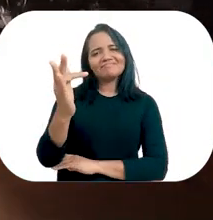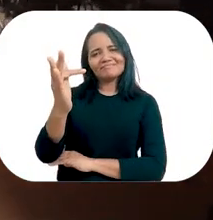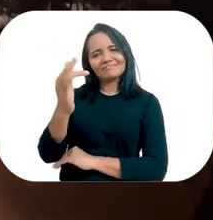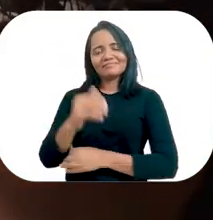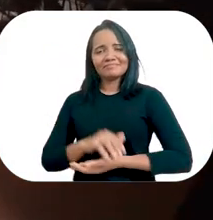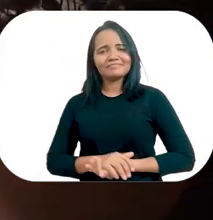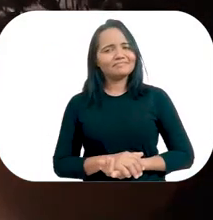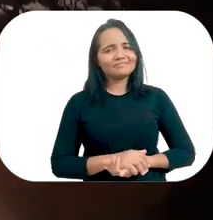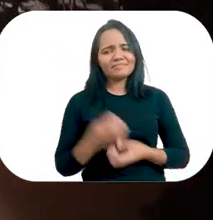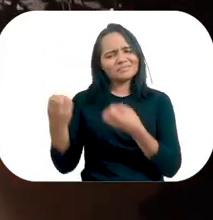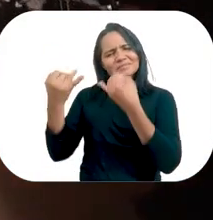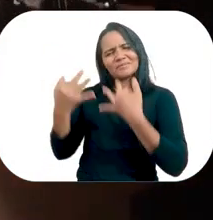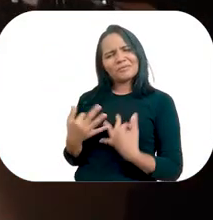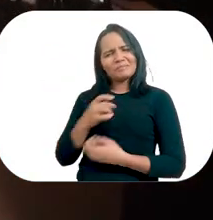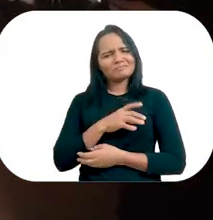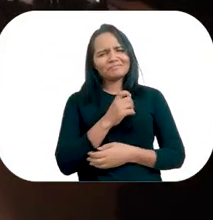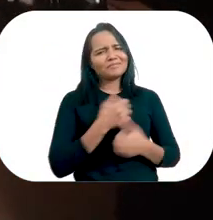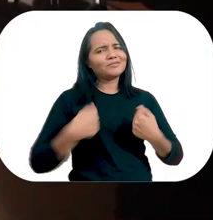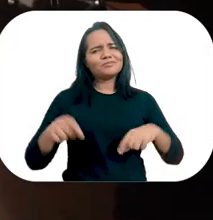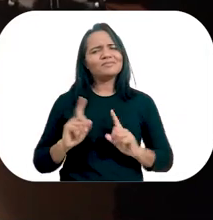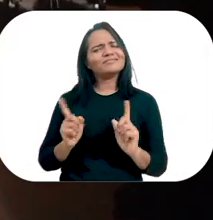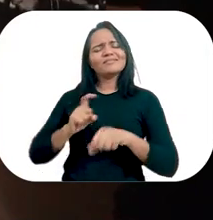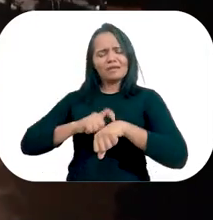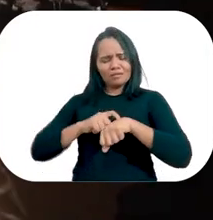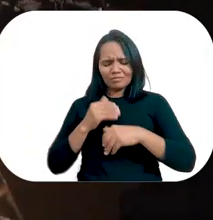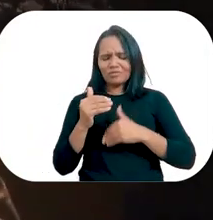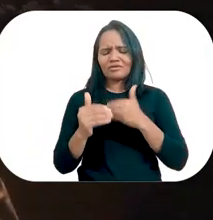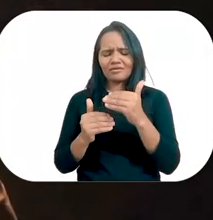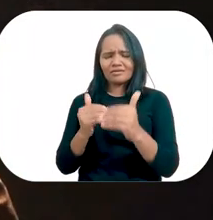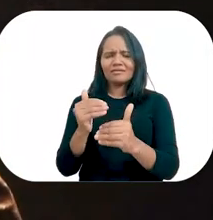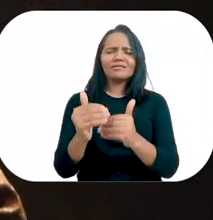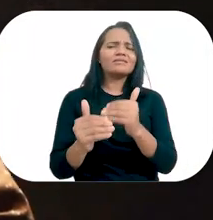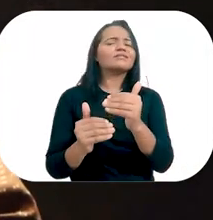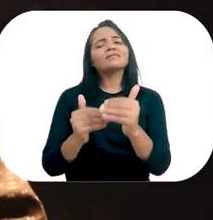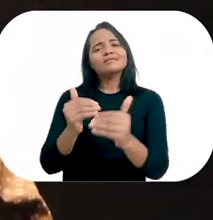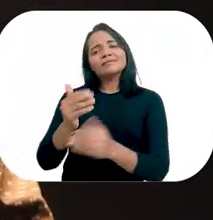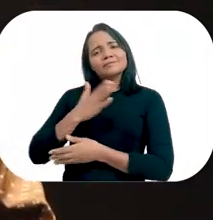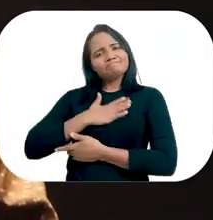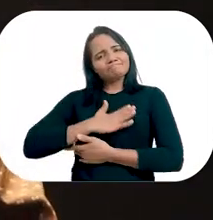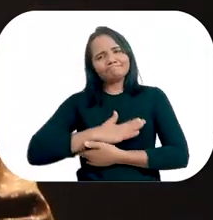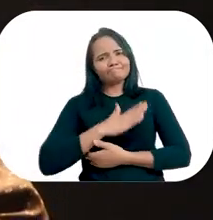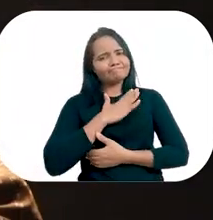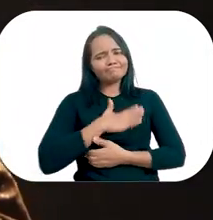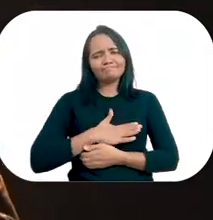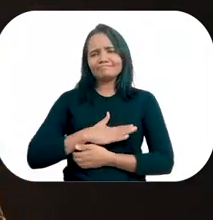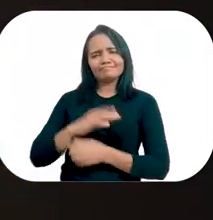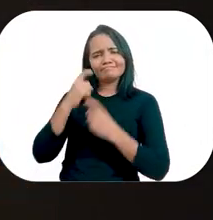Para não ter medo que esse tempo vá passar. Não